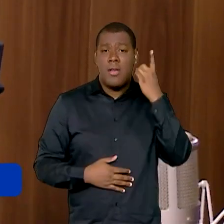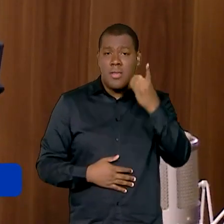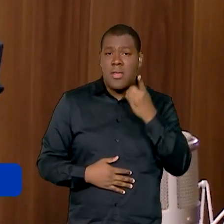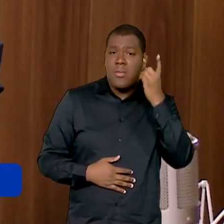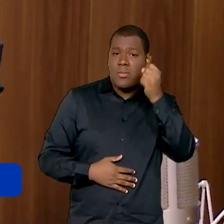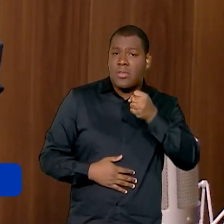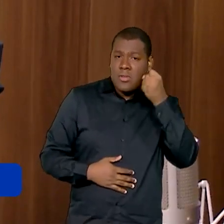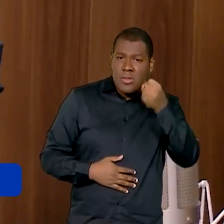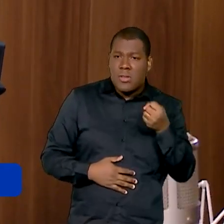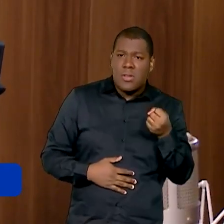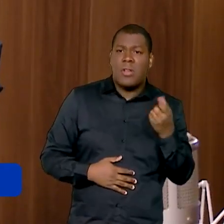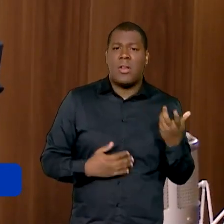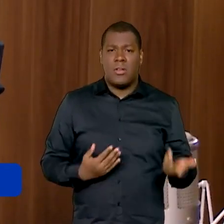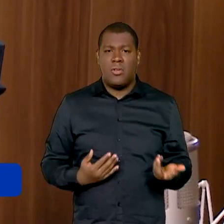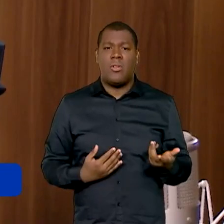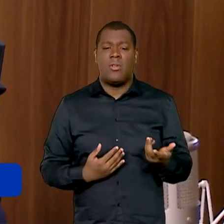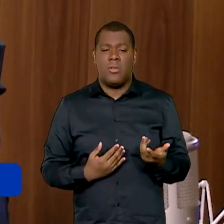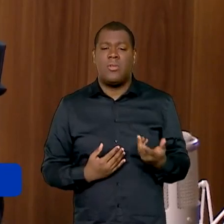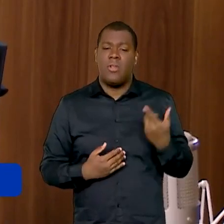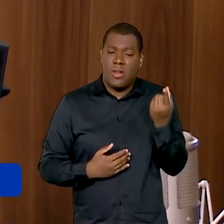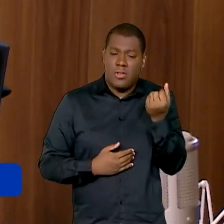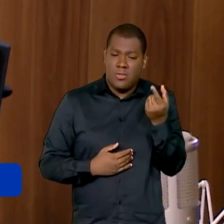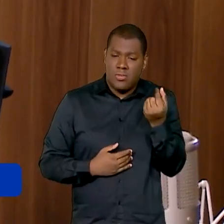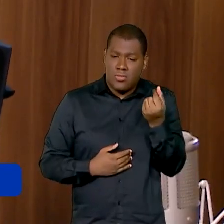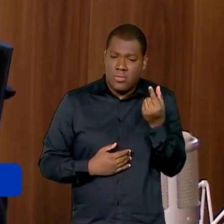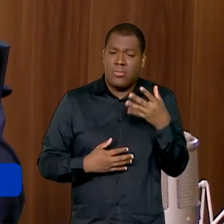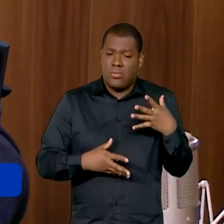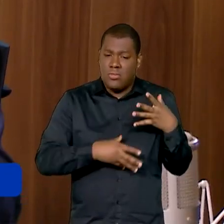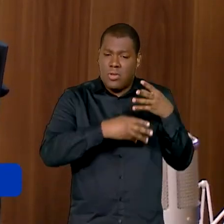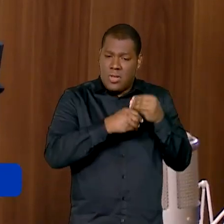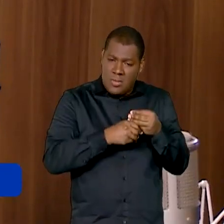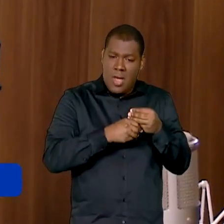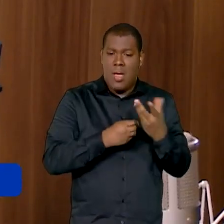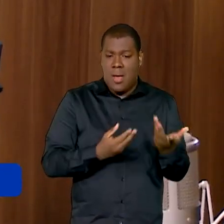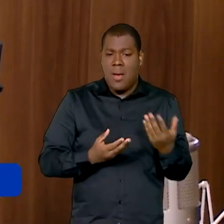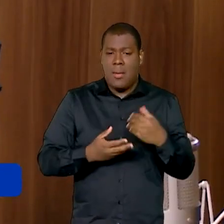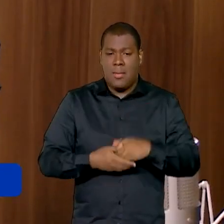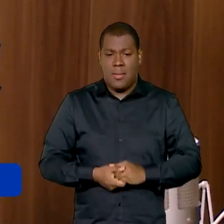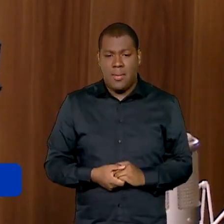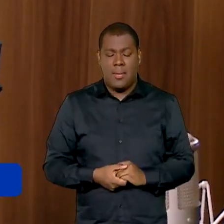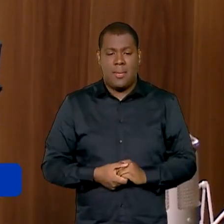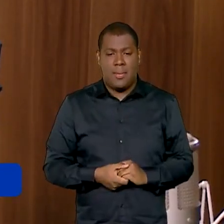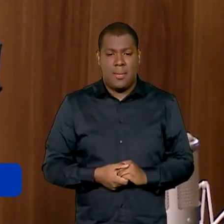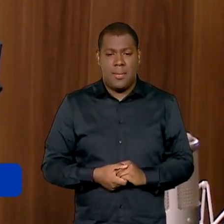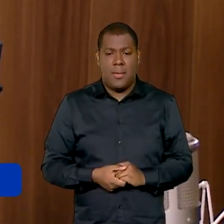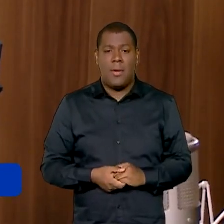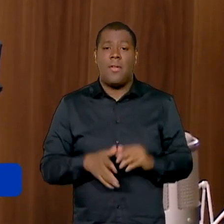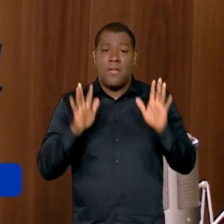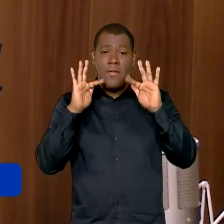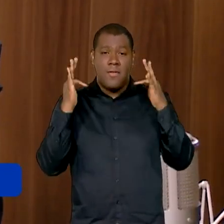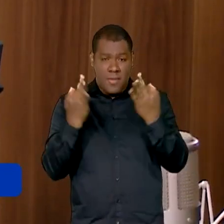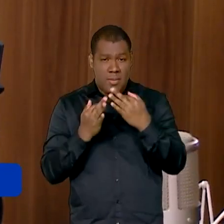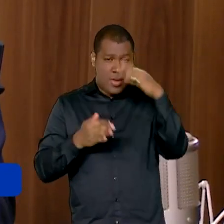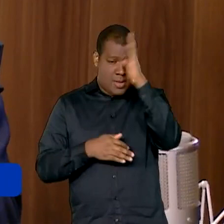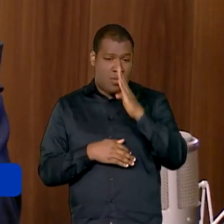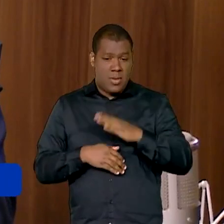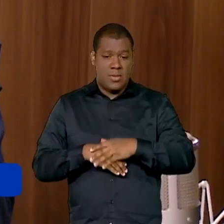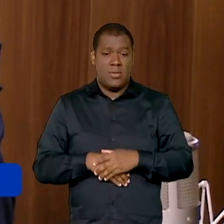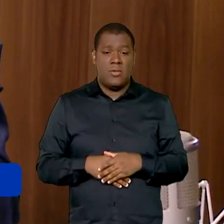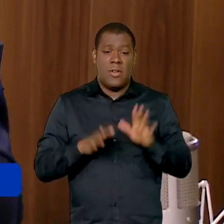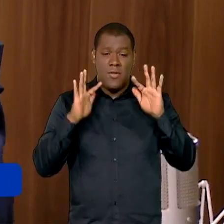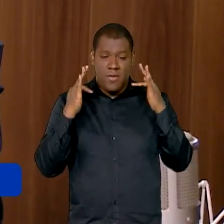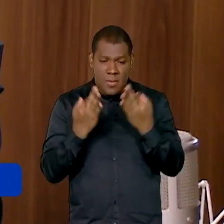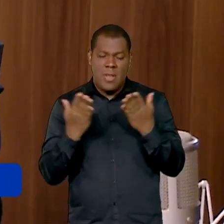municípios a ter a creche, a ter a escola de tempo integral. Eu sei que as famílias todas do Brasil, seja famílias que são católicas,